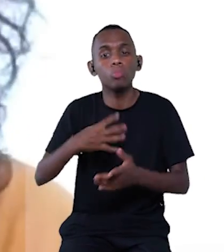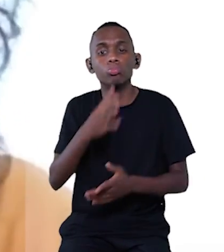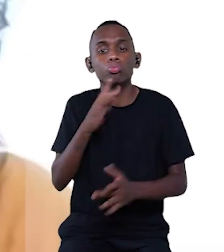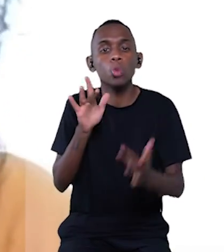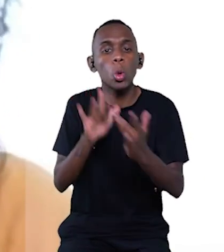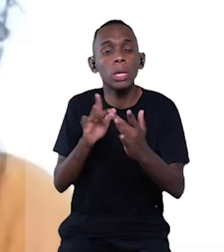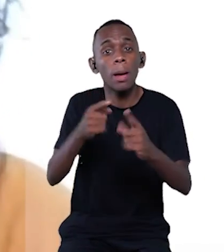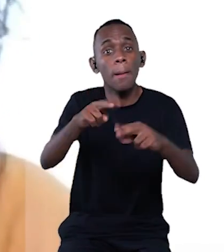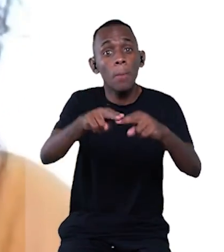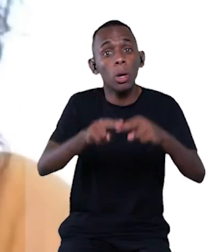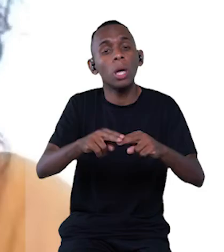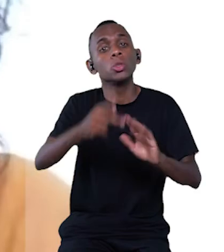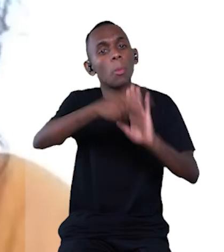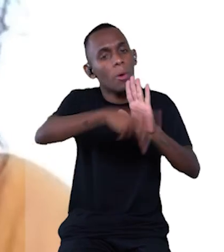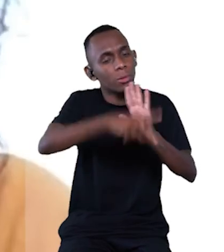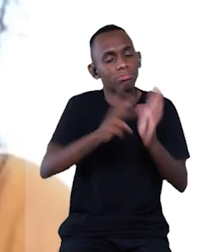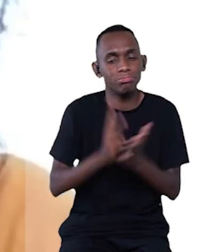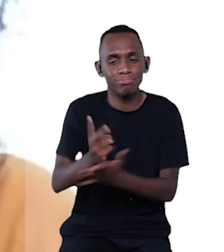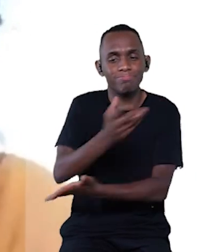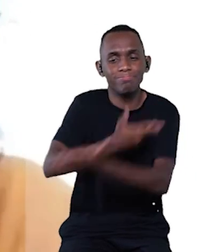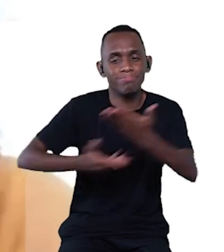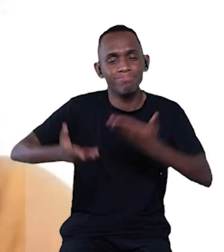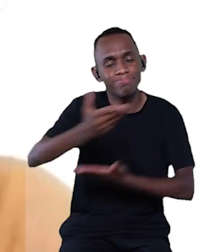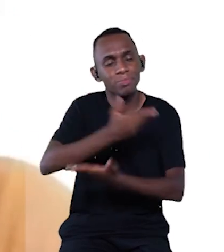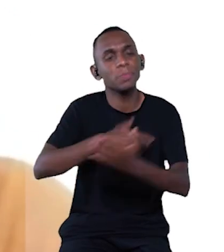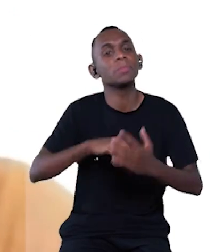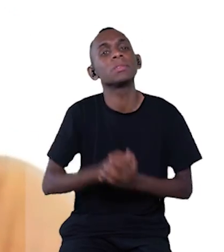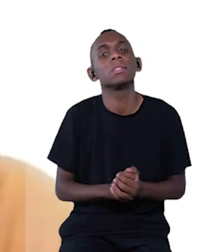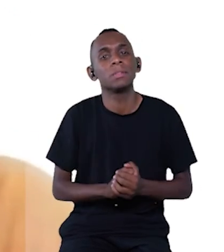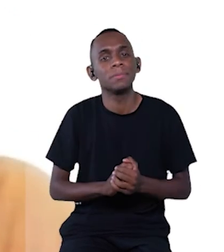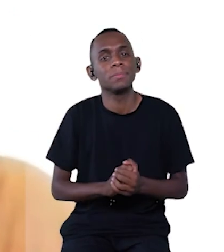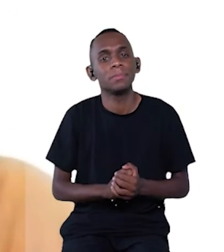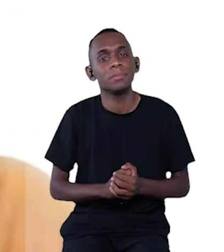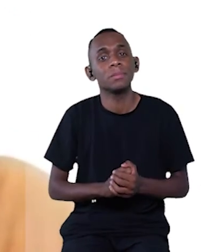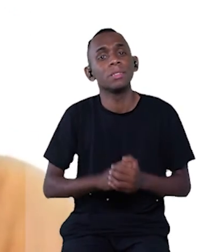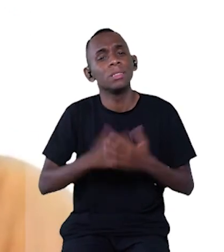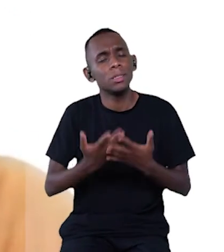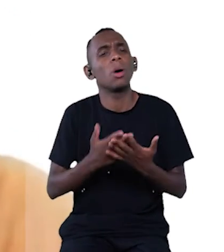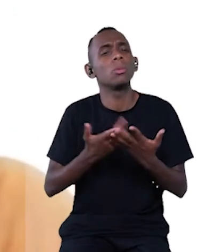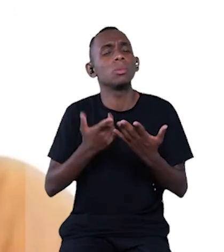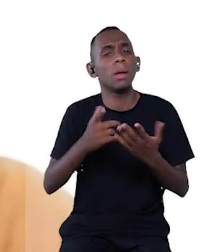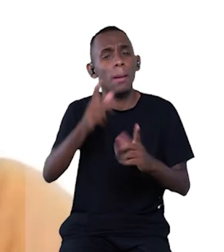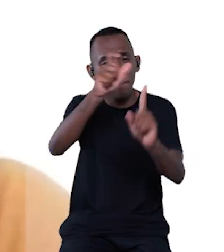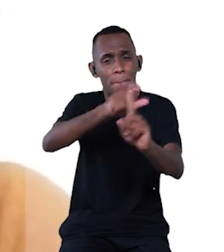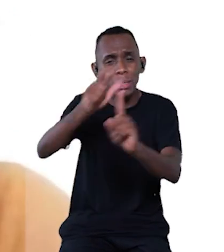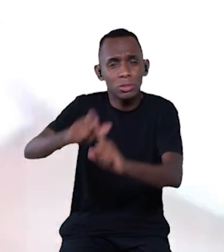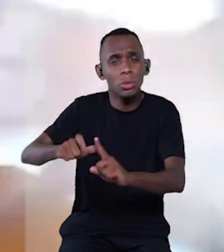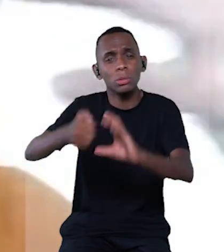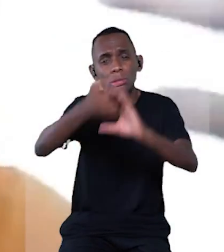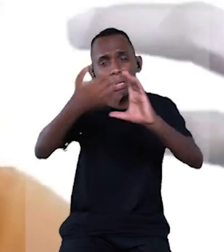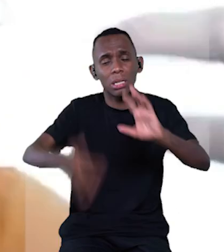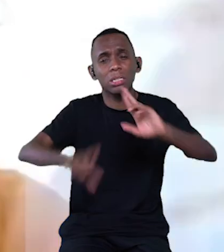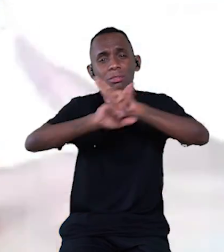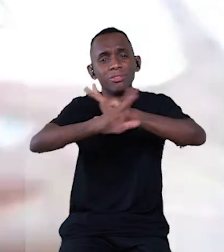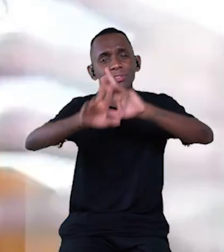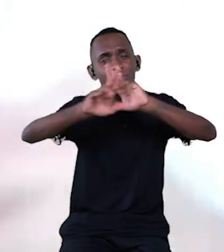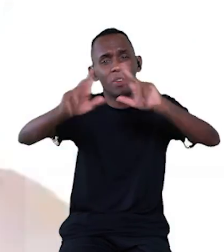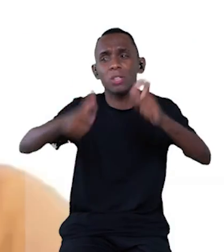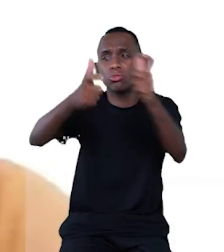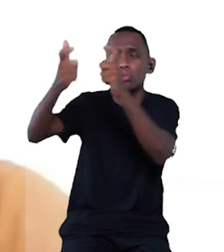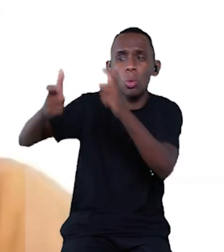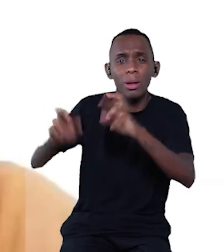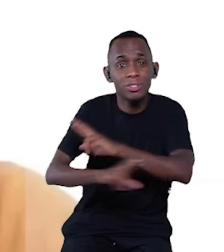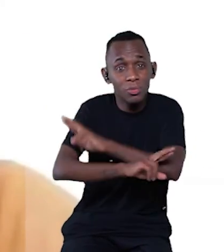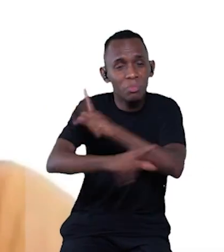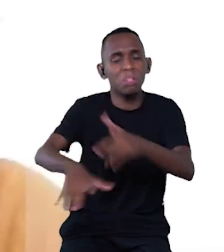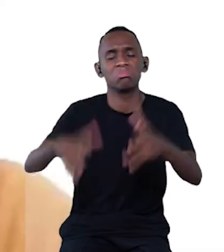por meio do Sempre um Papo. Vocês trazem pessoas de estilos, de regiões